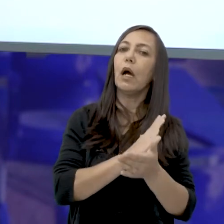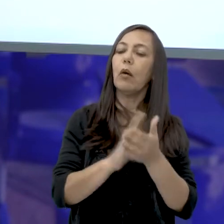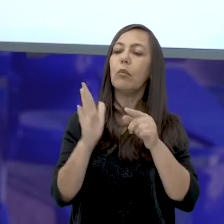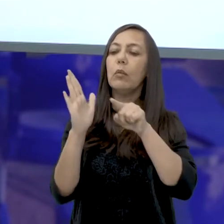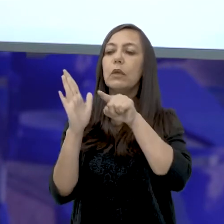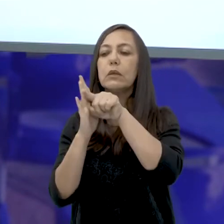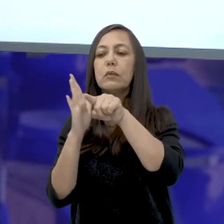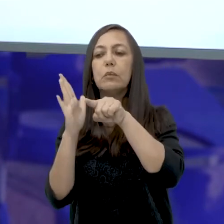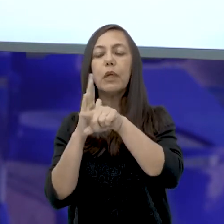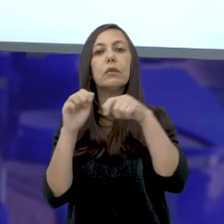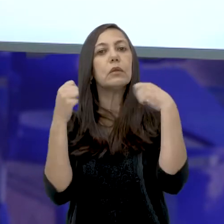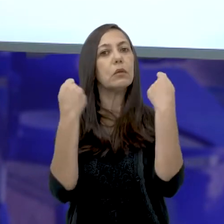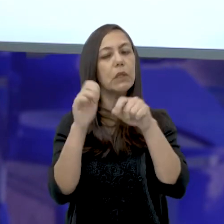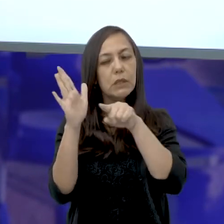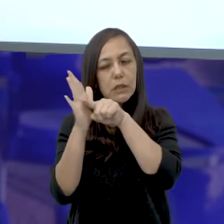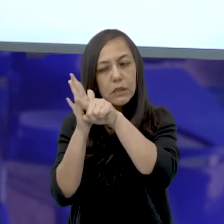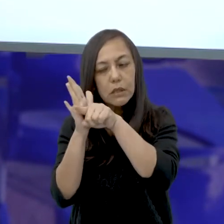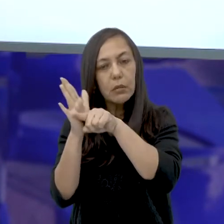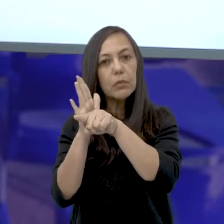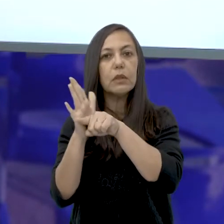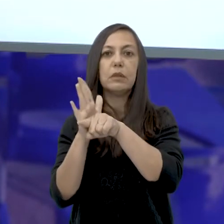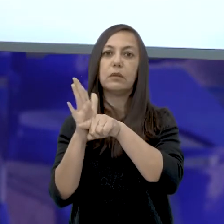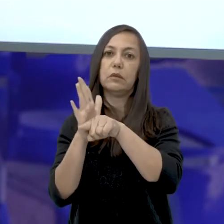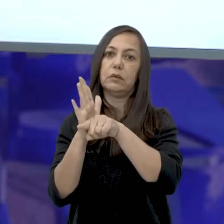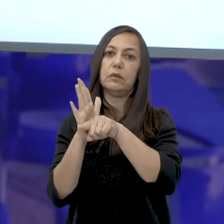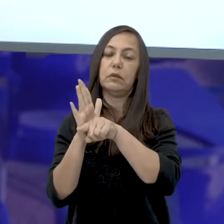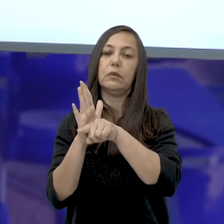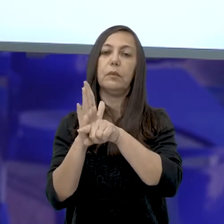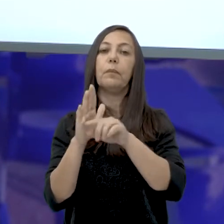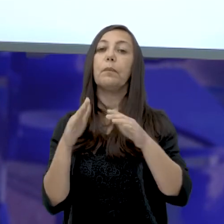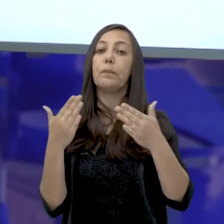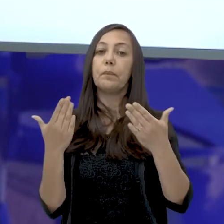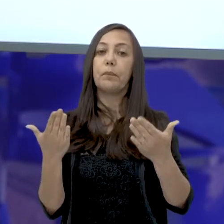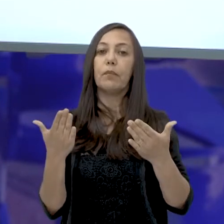sugiro que você vá buscar as nossas aulas